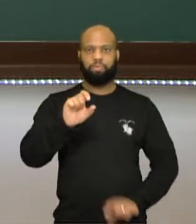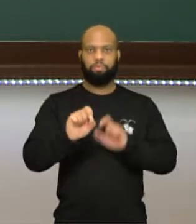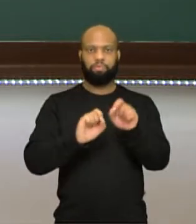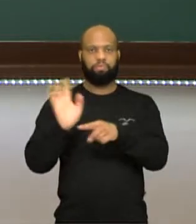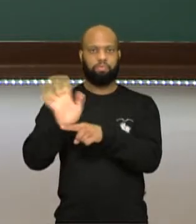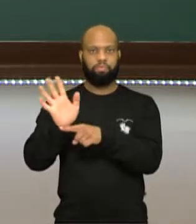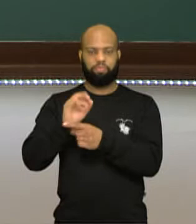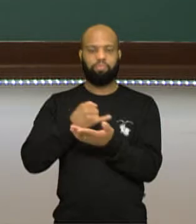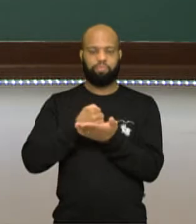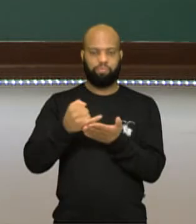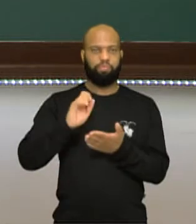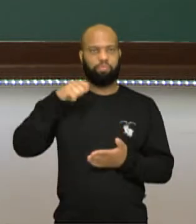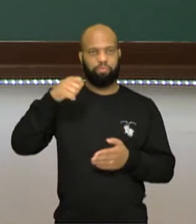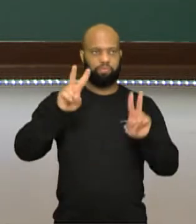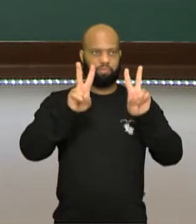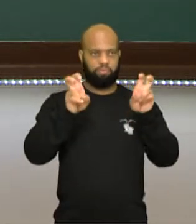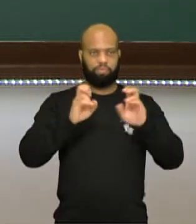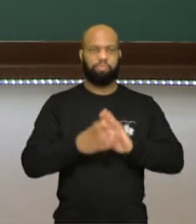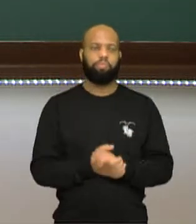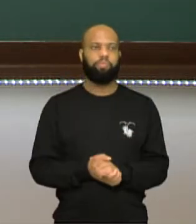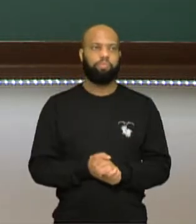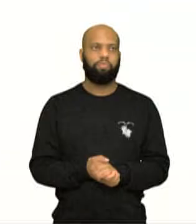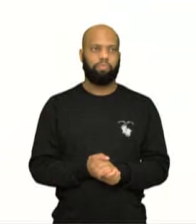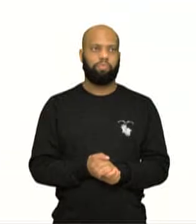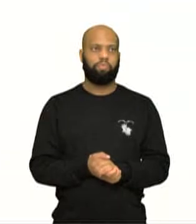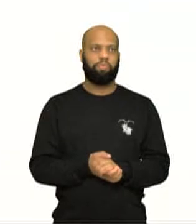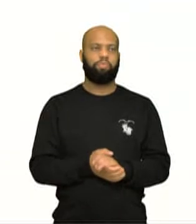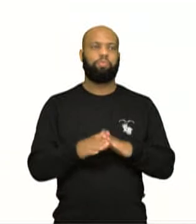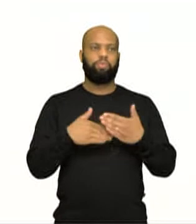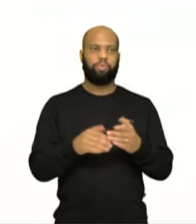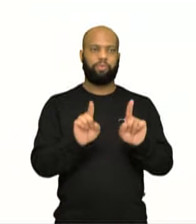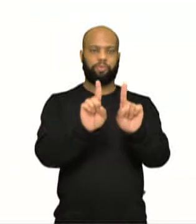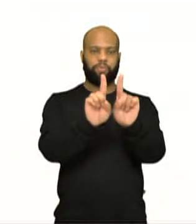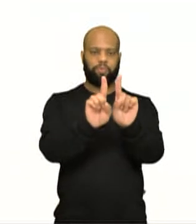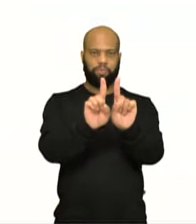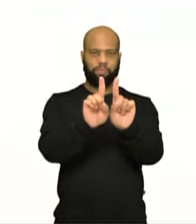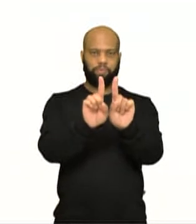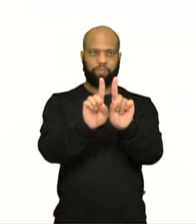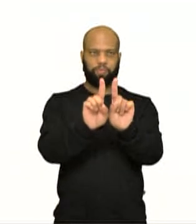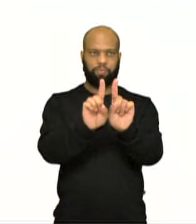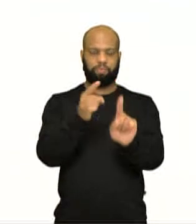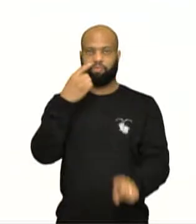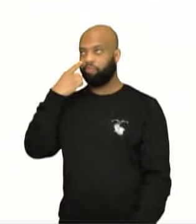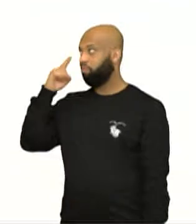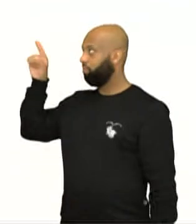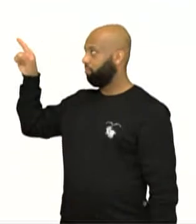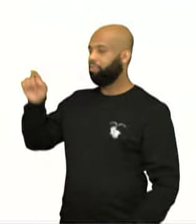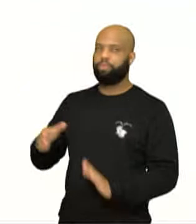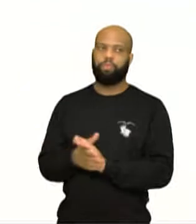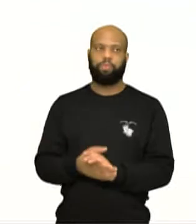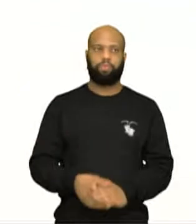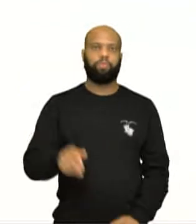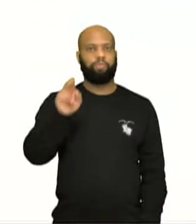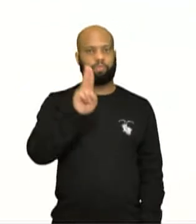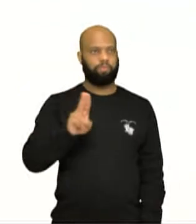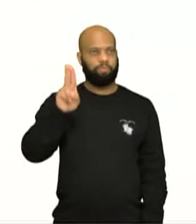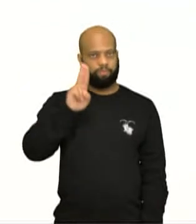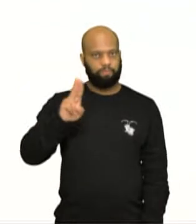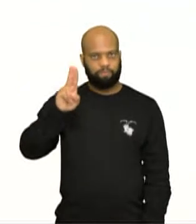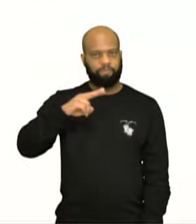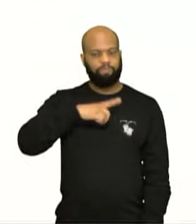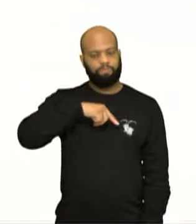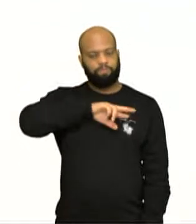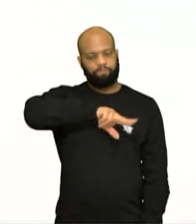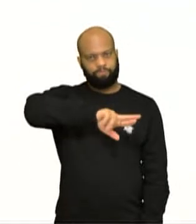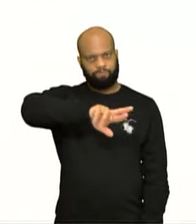capacitores vamos lá então seguinte o componente capacitor tá ele é usado amplamente em